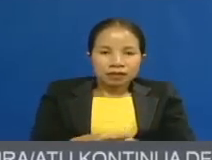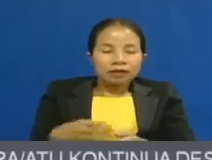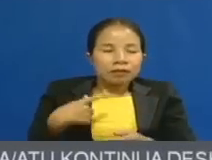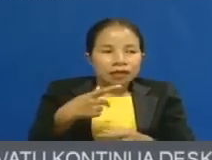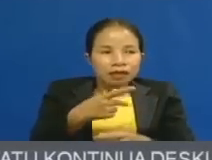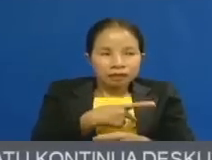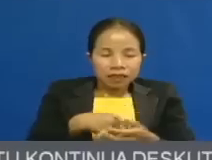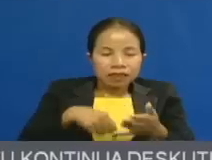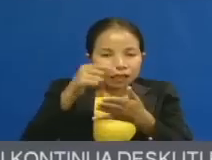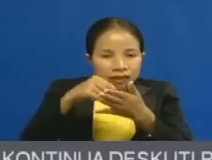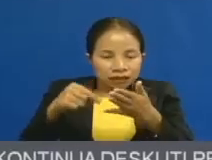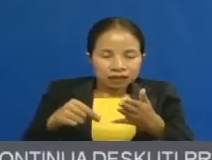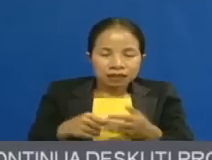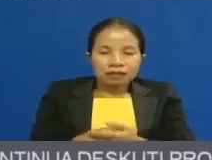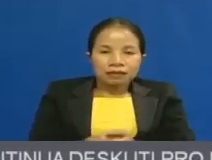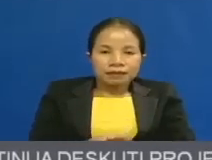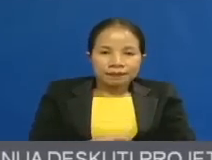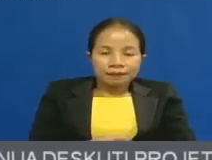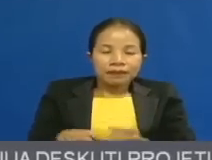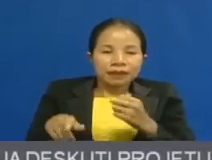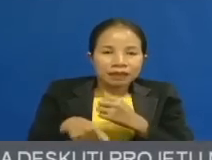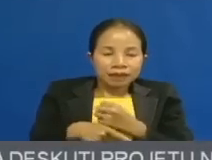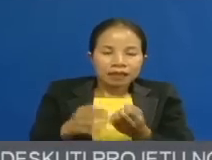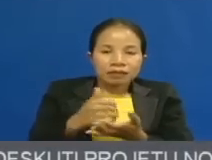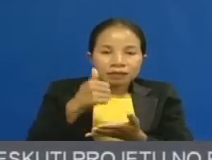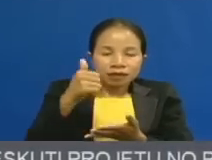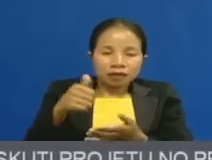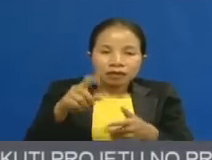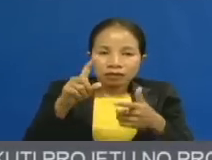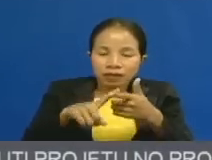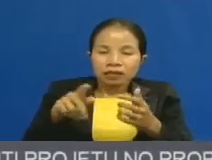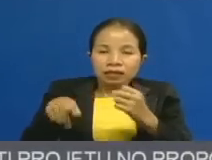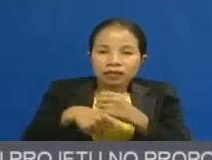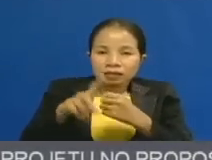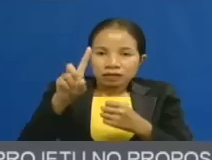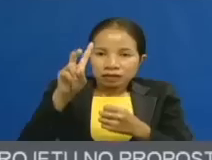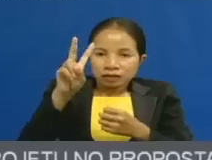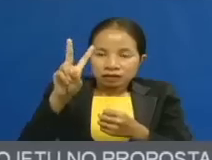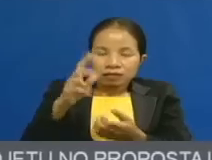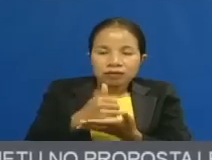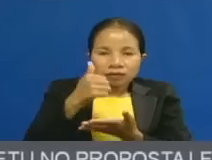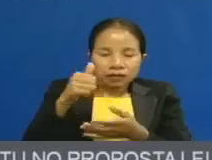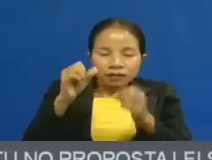exige acordo e da rigoroso entre partido mais votado, no segundo mais votado, a tu bele sustenta